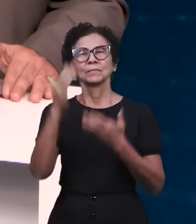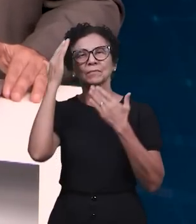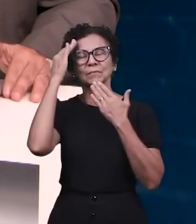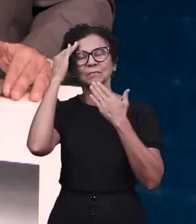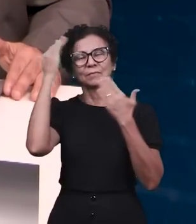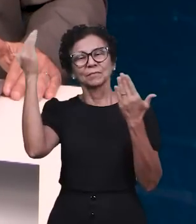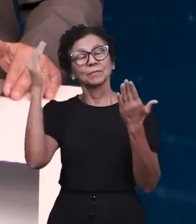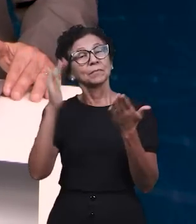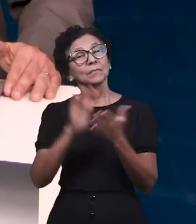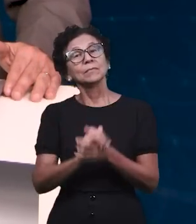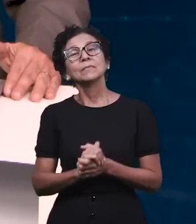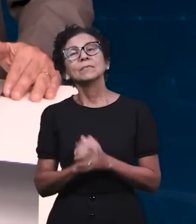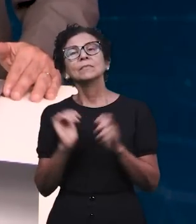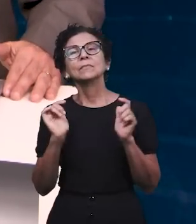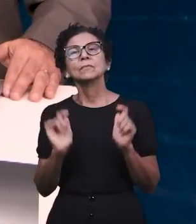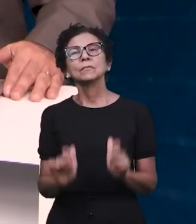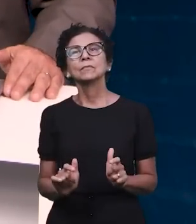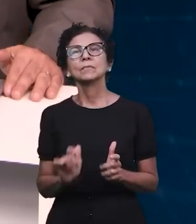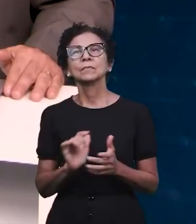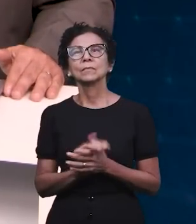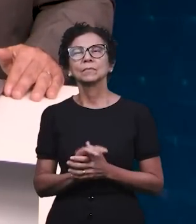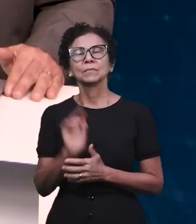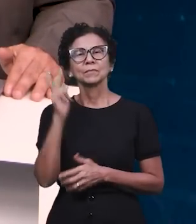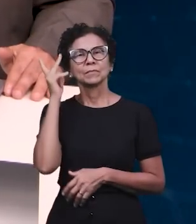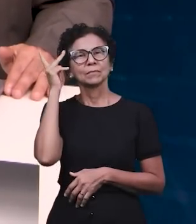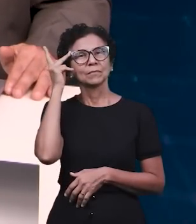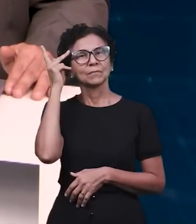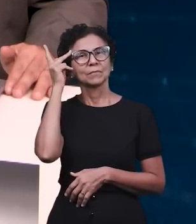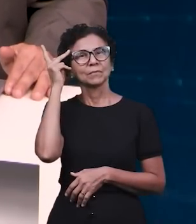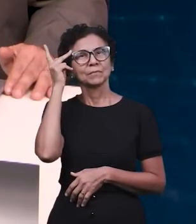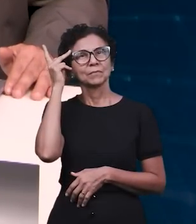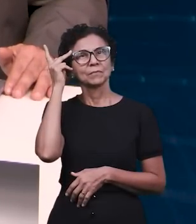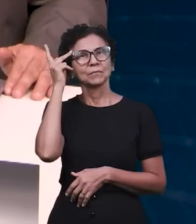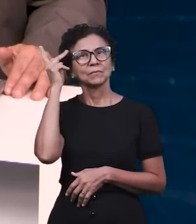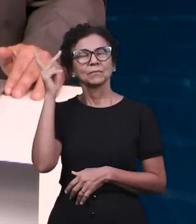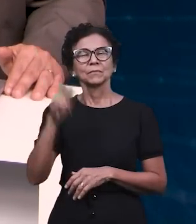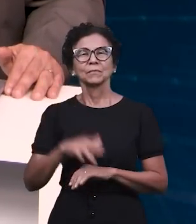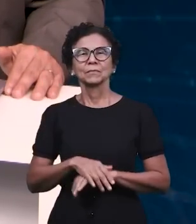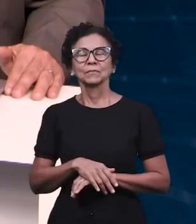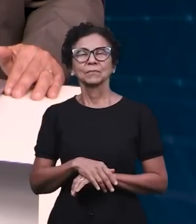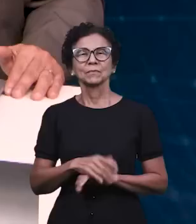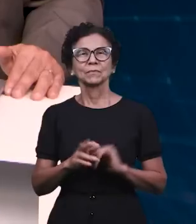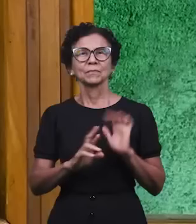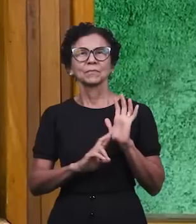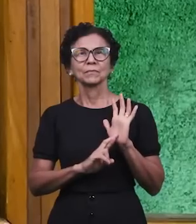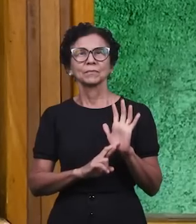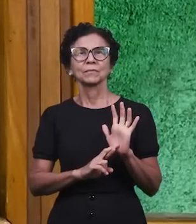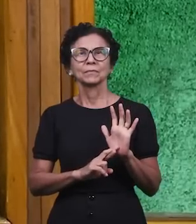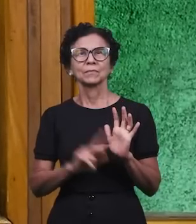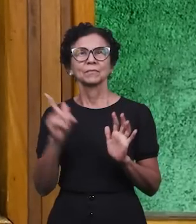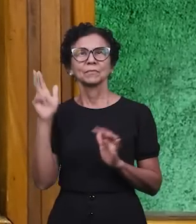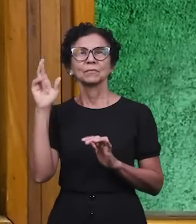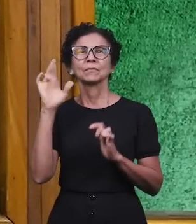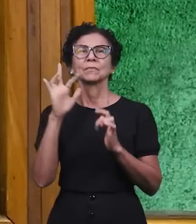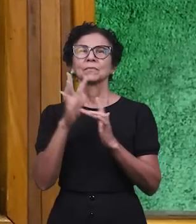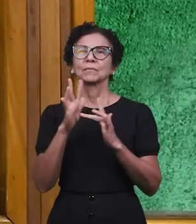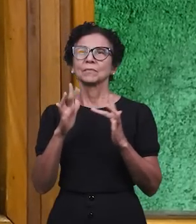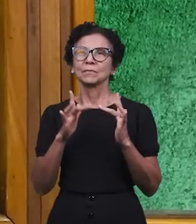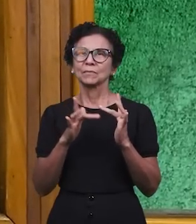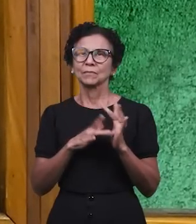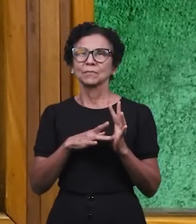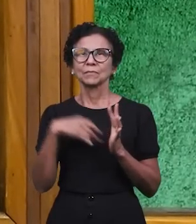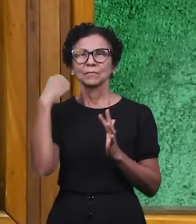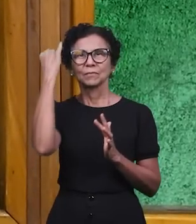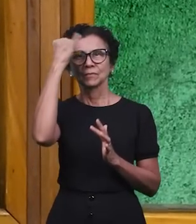notícias do Rio de Janeiro. Vamos agora diretamente para São Paulo, com a nossa irmã Tamires Campos. A paz do Senhor Jesus, Jorge, a paz do